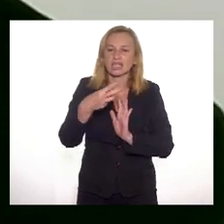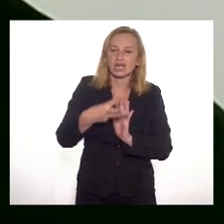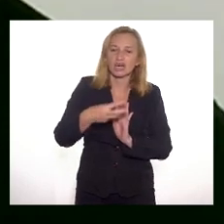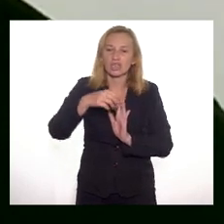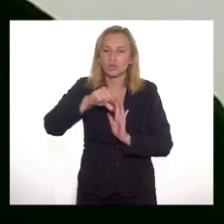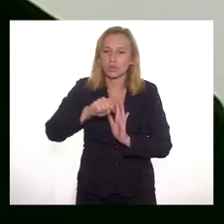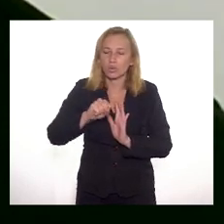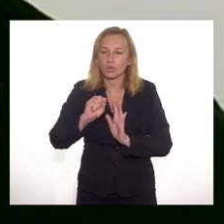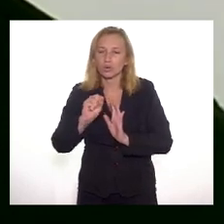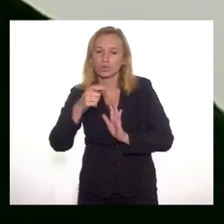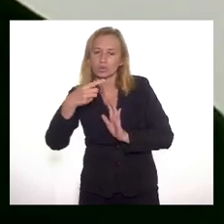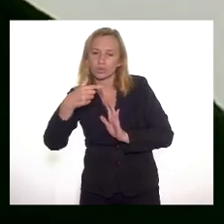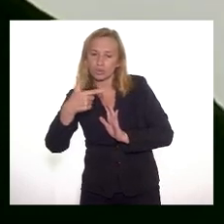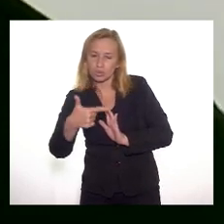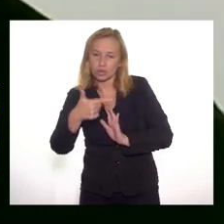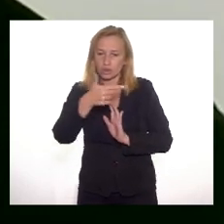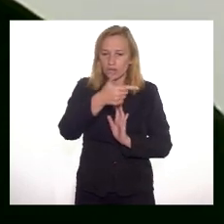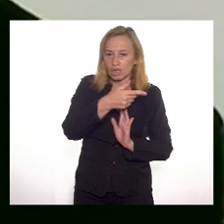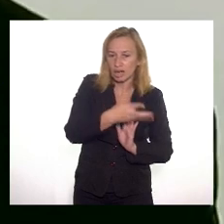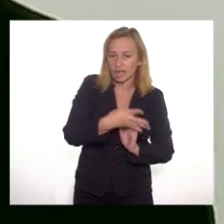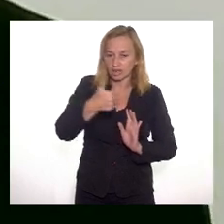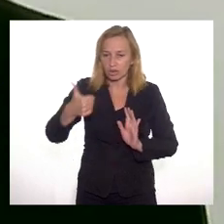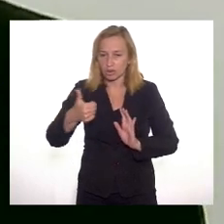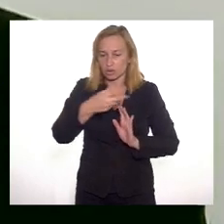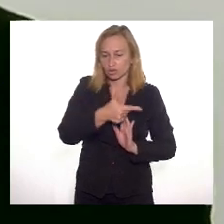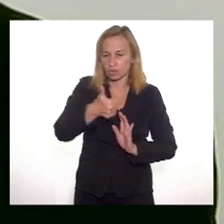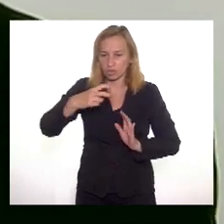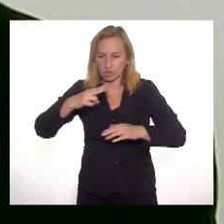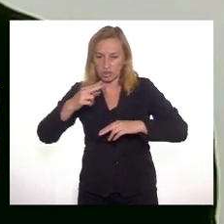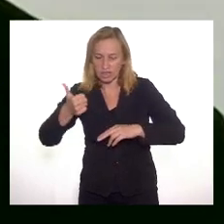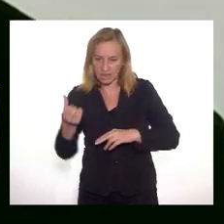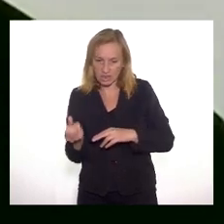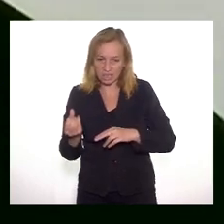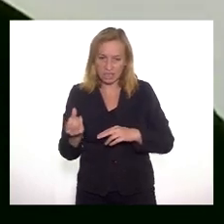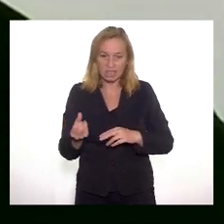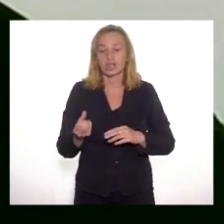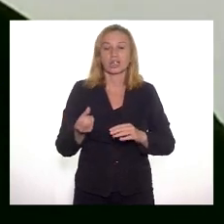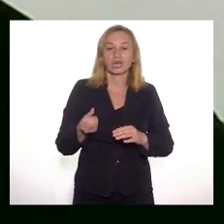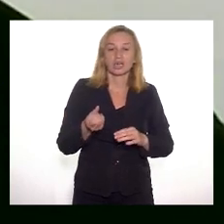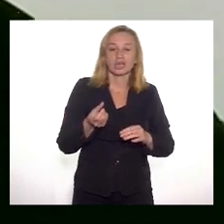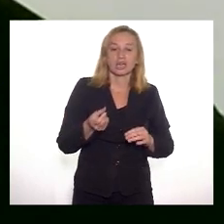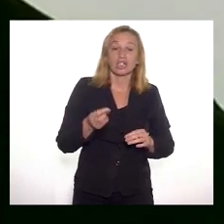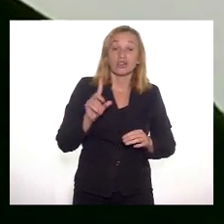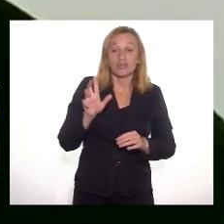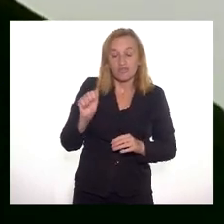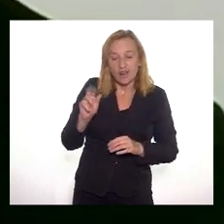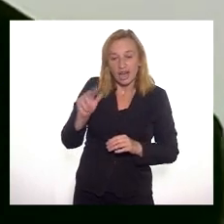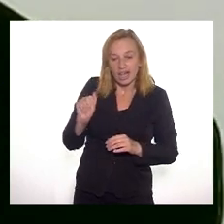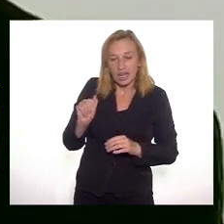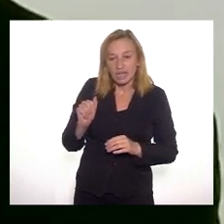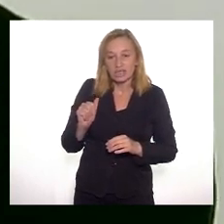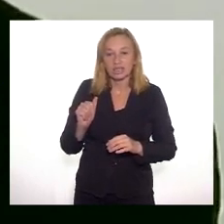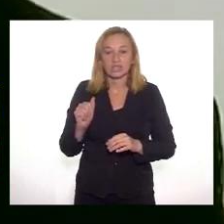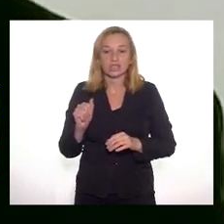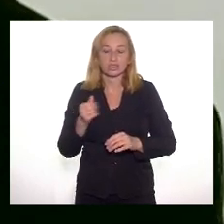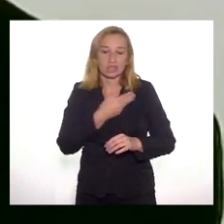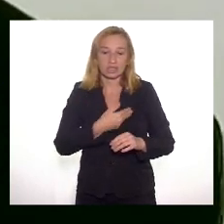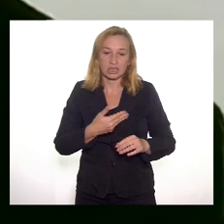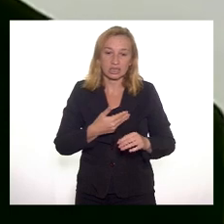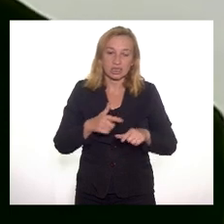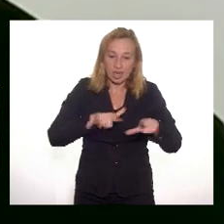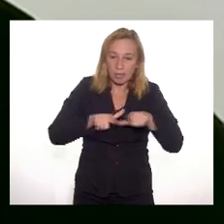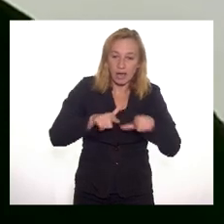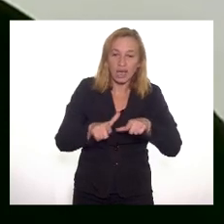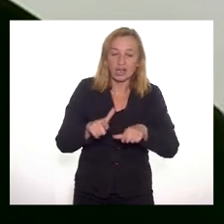7.382, de 14 de julho de 2016? Dispõe sobre a reserva de vagas de emprego para mulheres vítimas de